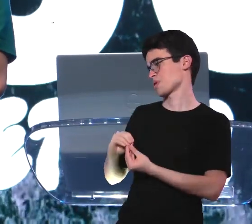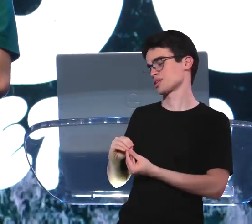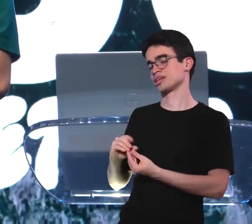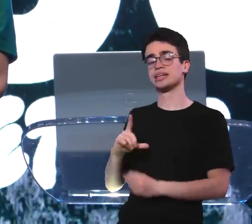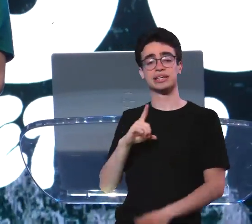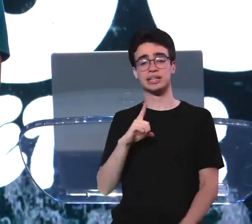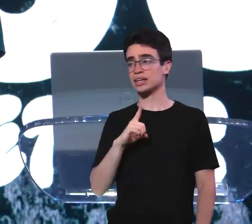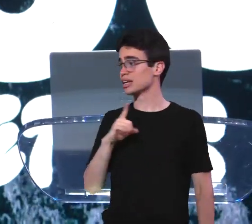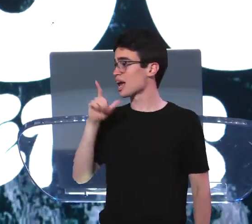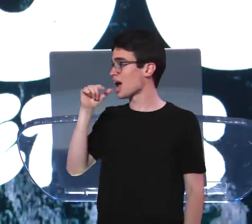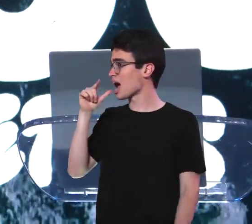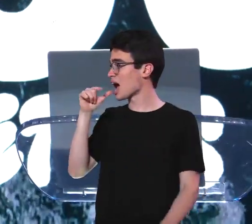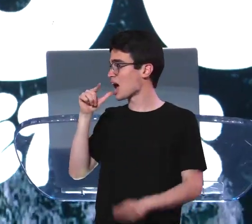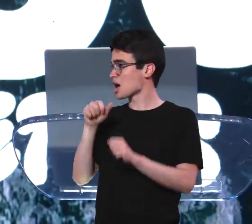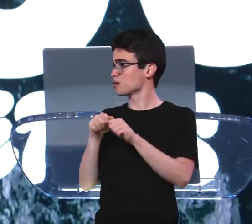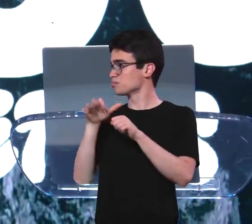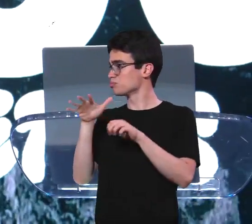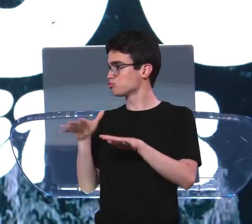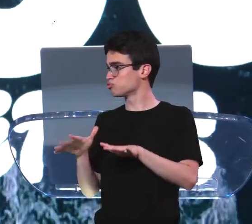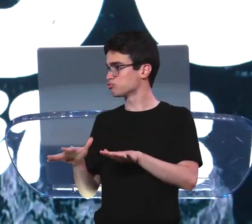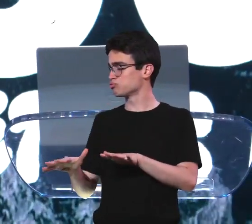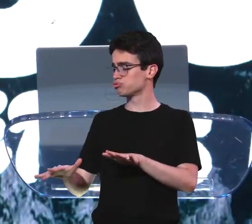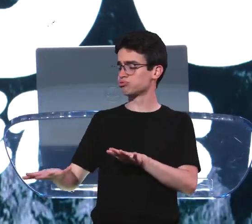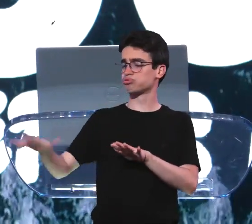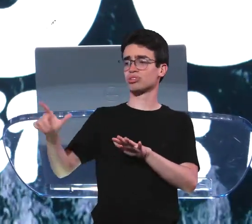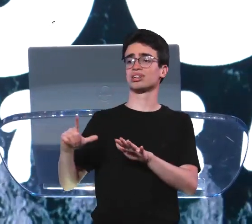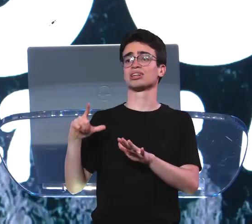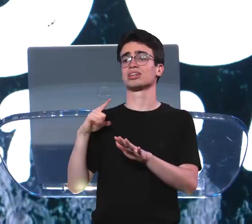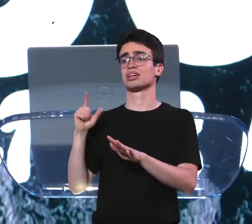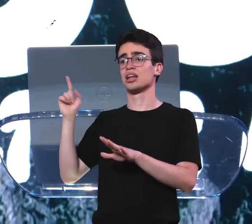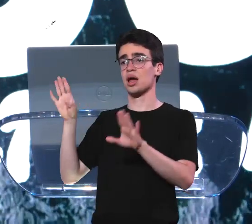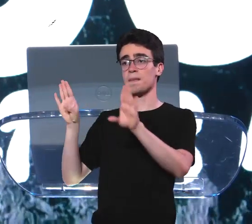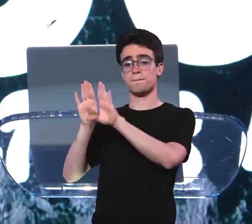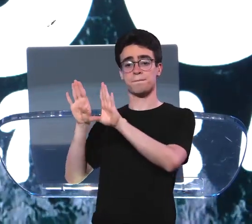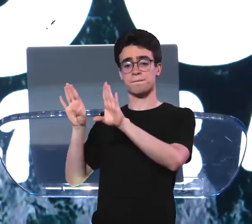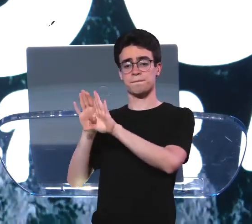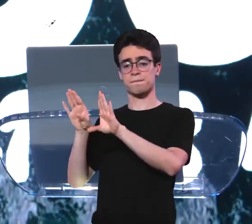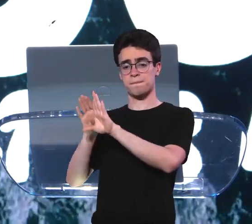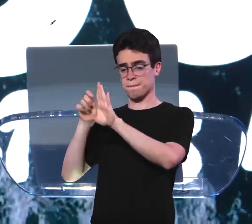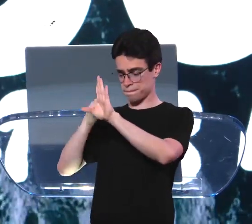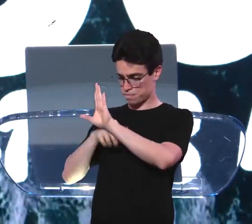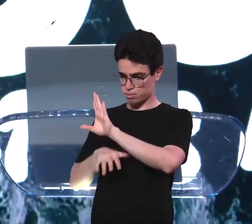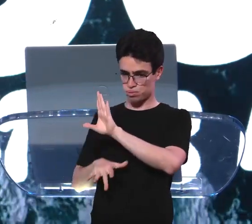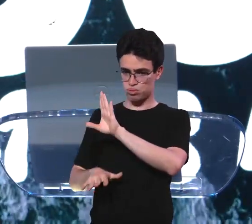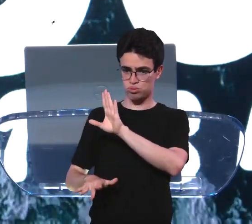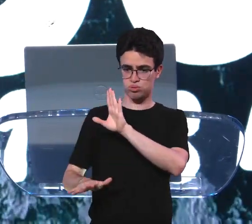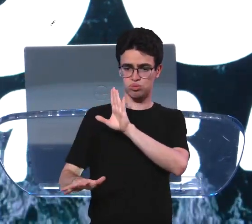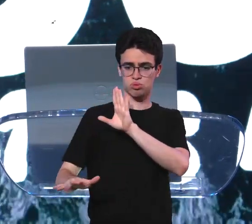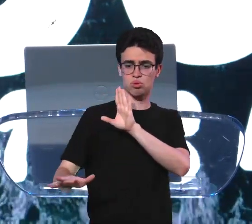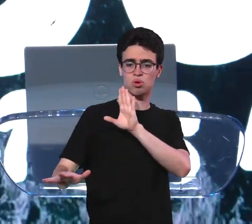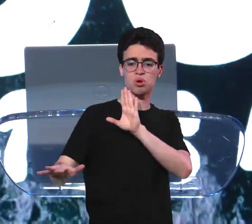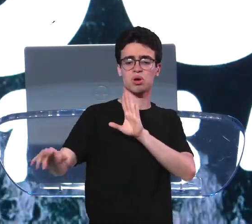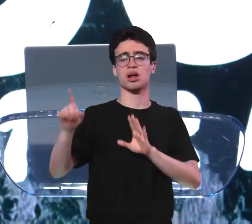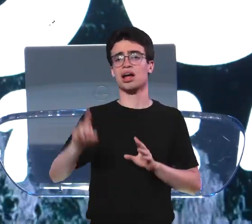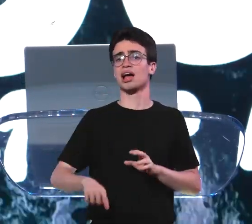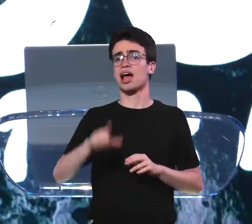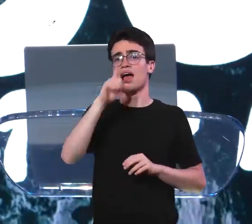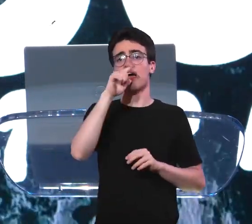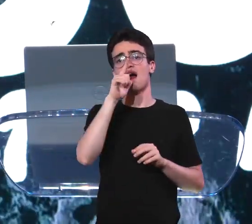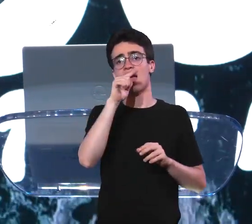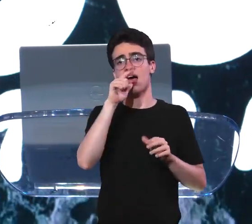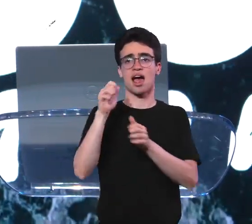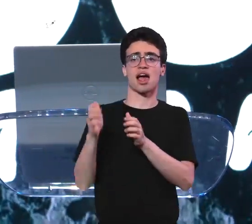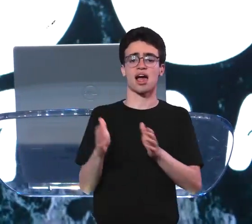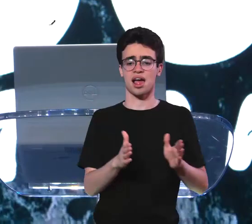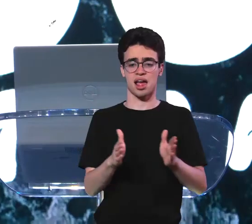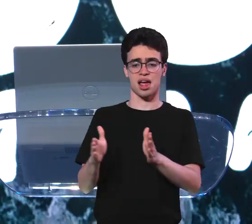começa a sair de um lado do templo e começa a passar por debaixo da porta do templo, e essa água vai se tornando um rio, a ponto de se tornar